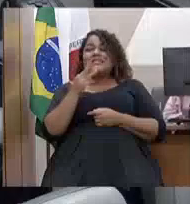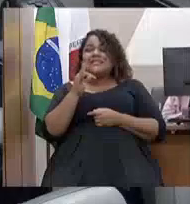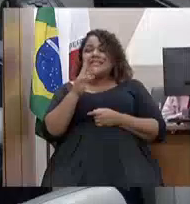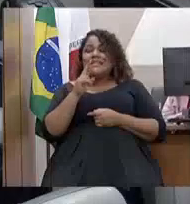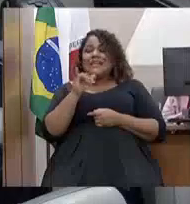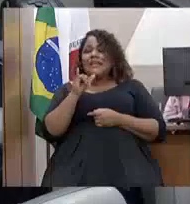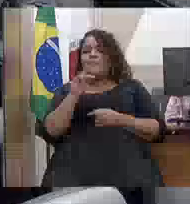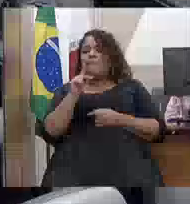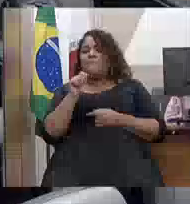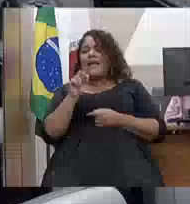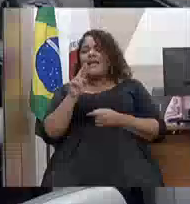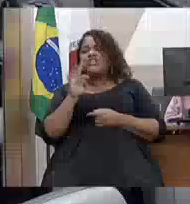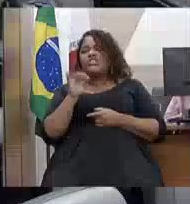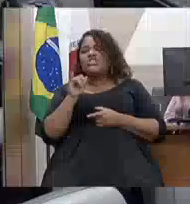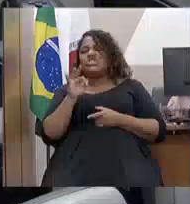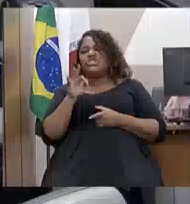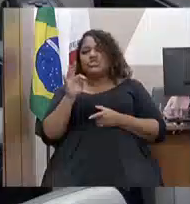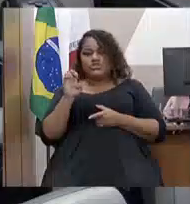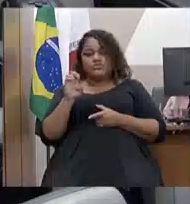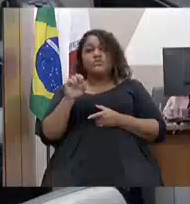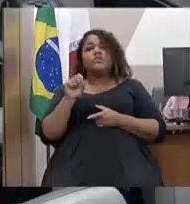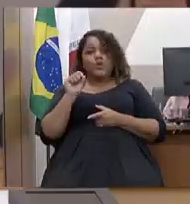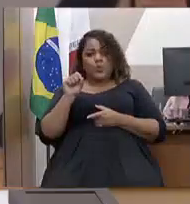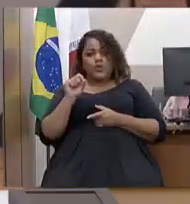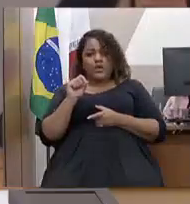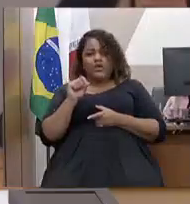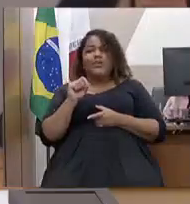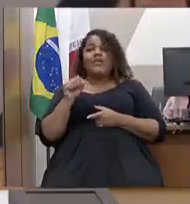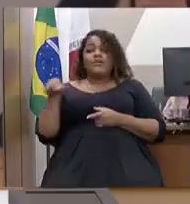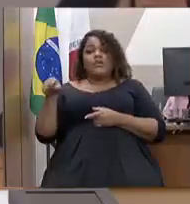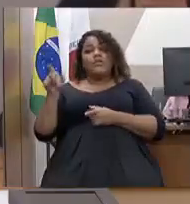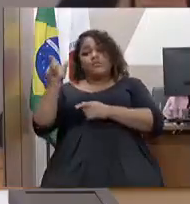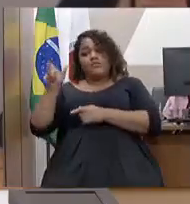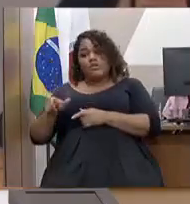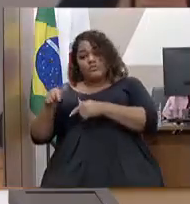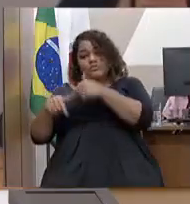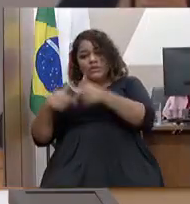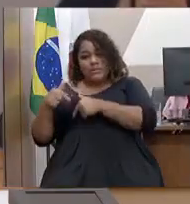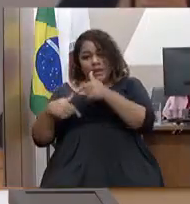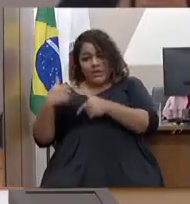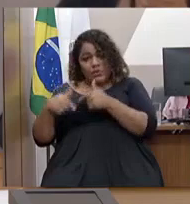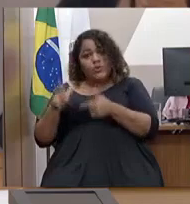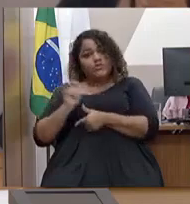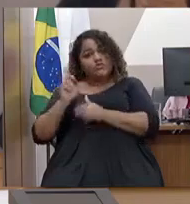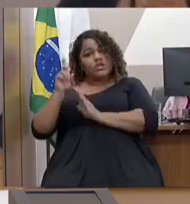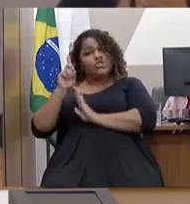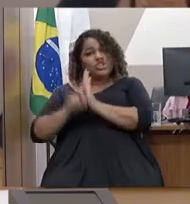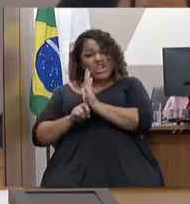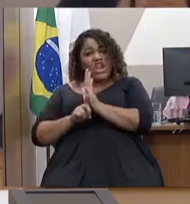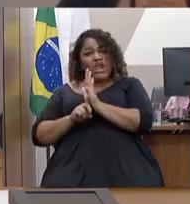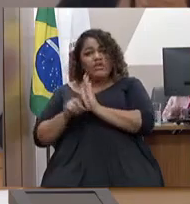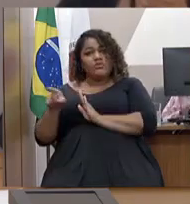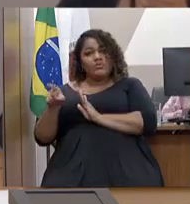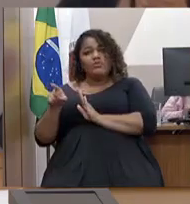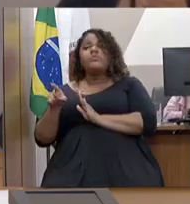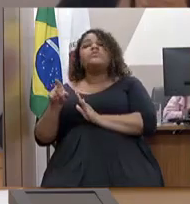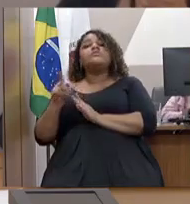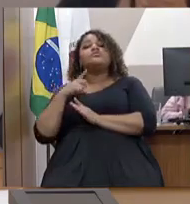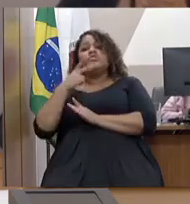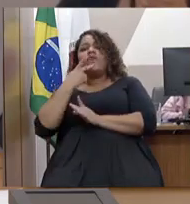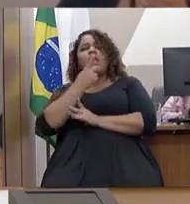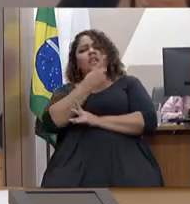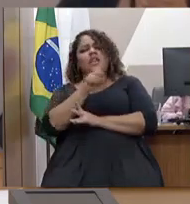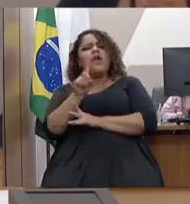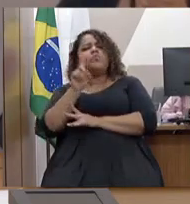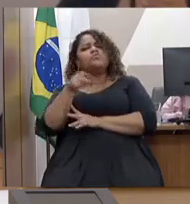têm o direito de negar de cancelar a emissão de uma Norma dessa se eles tiverem força política para isso né